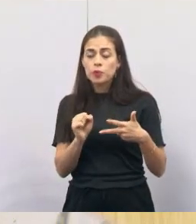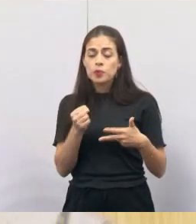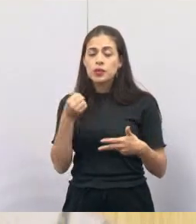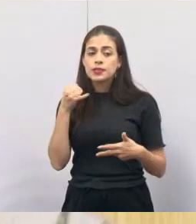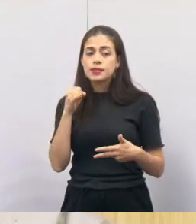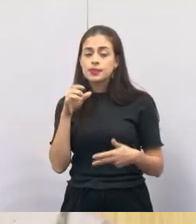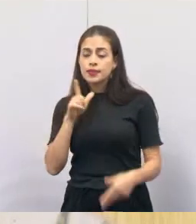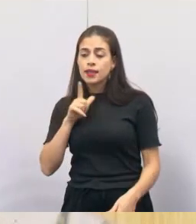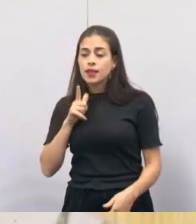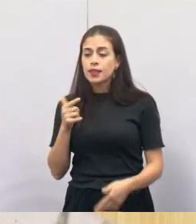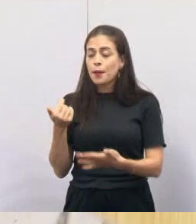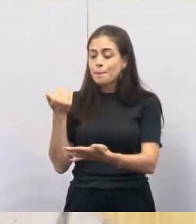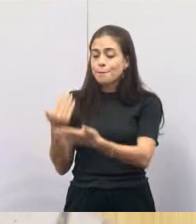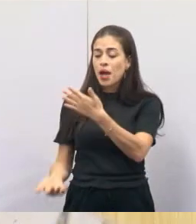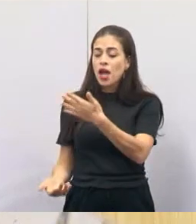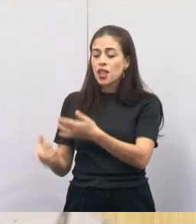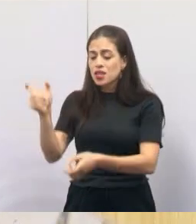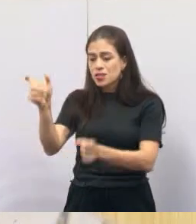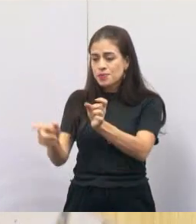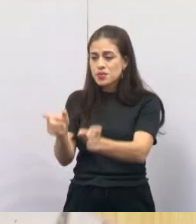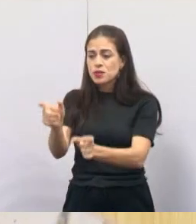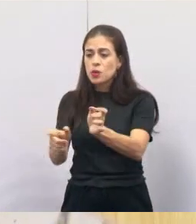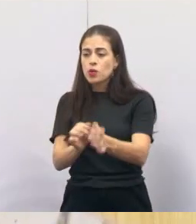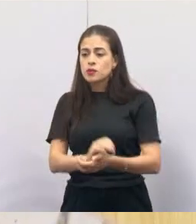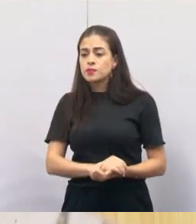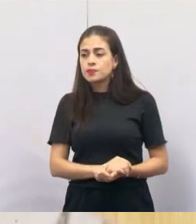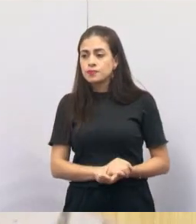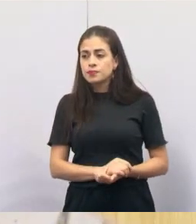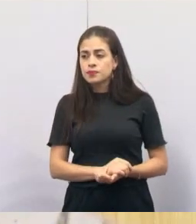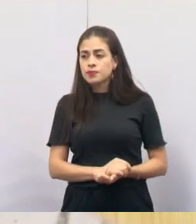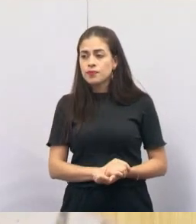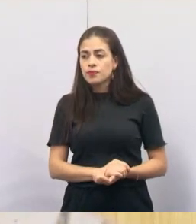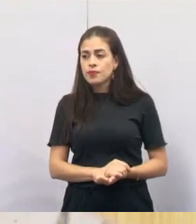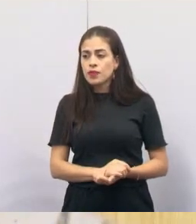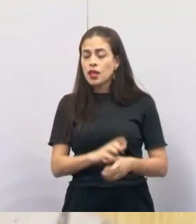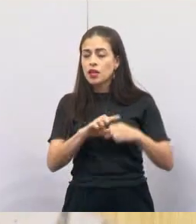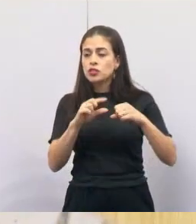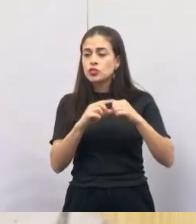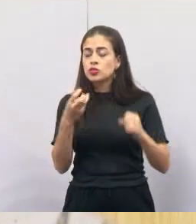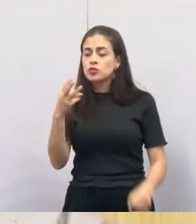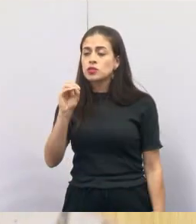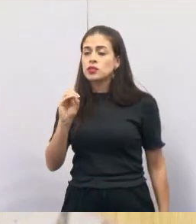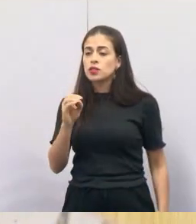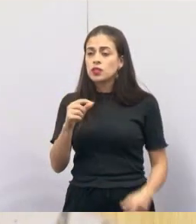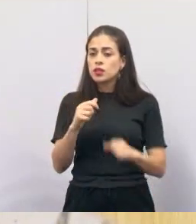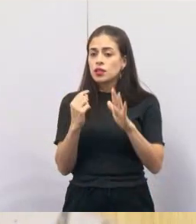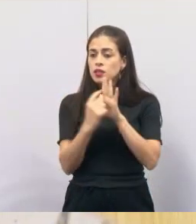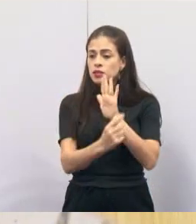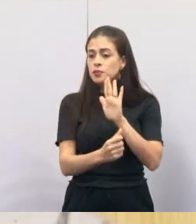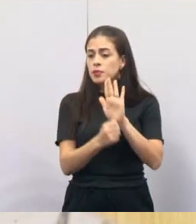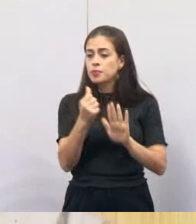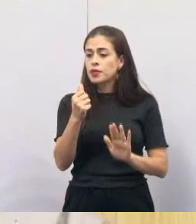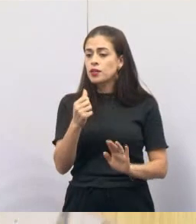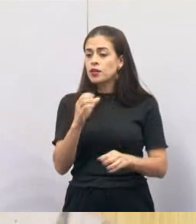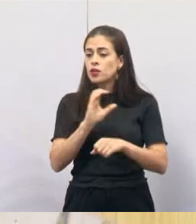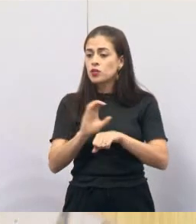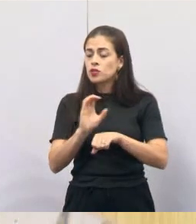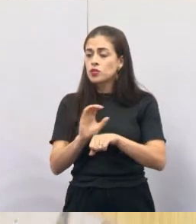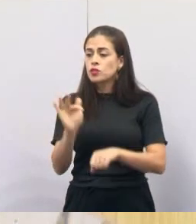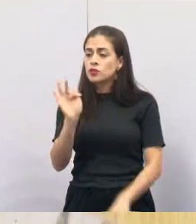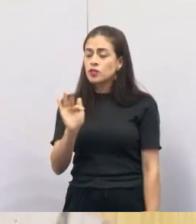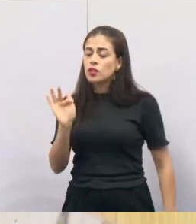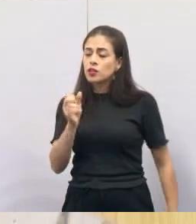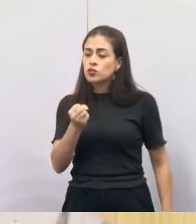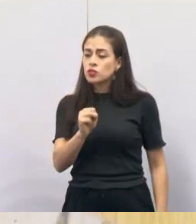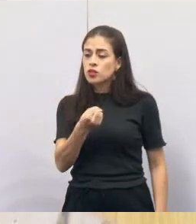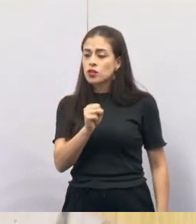danos a terceiros. Considerando o disposto do artigo 30, inciso 1º da Constituição Federal de 88,